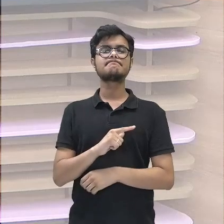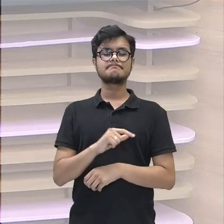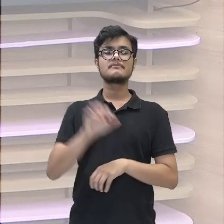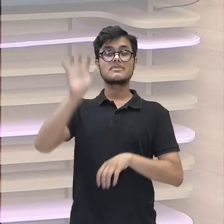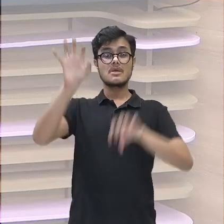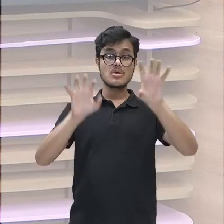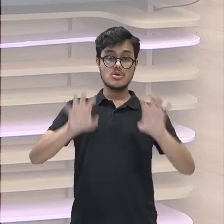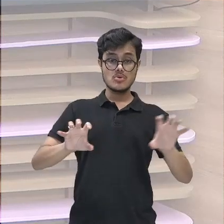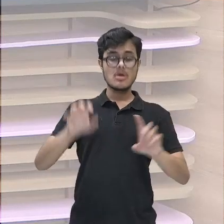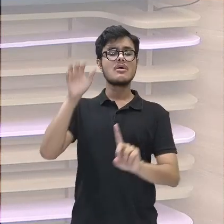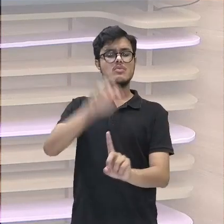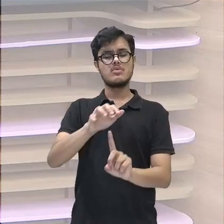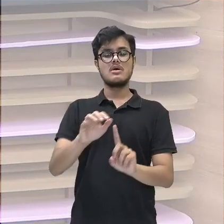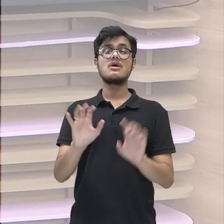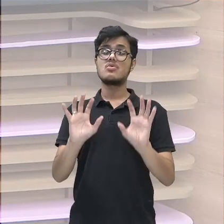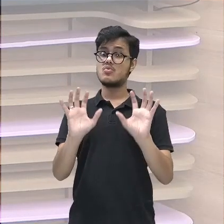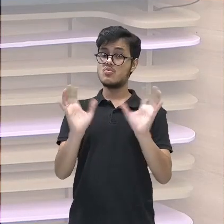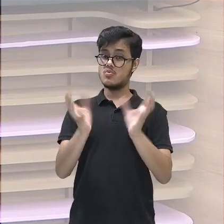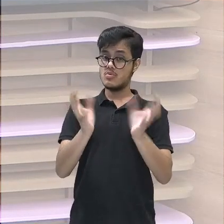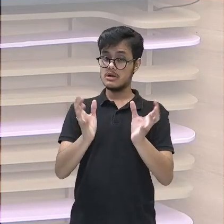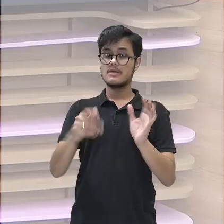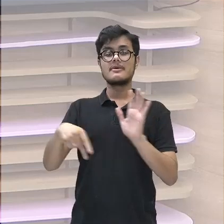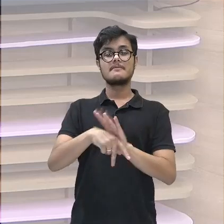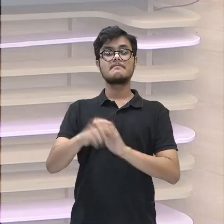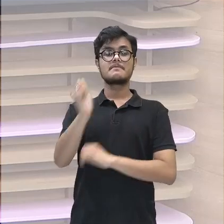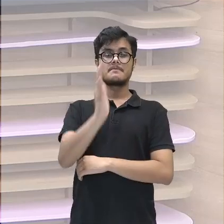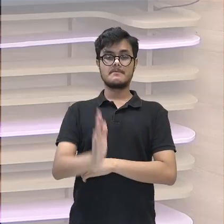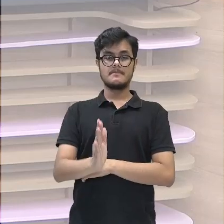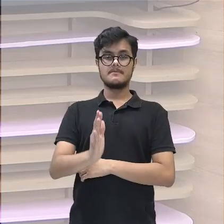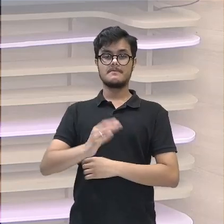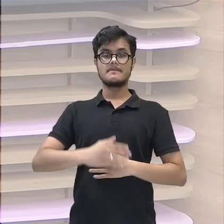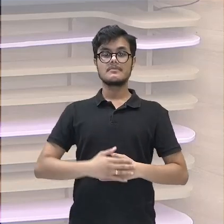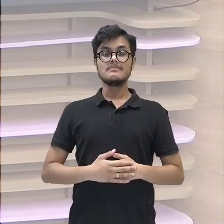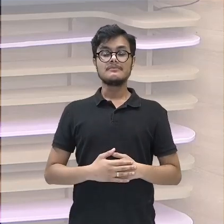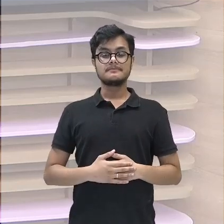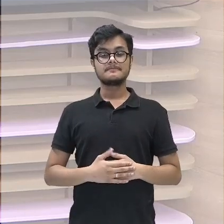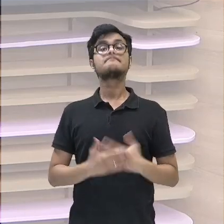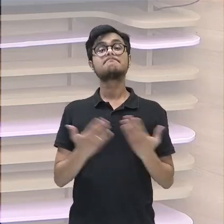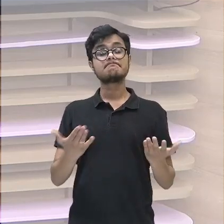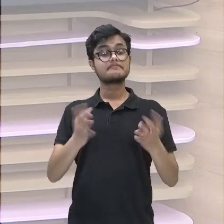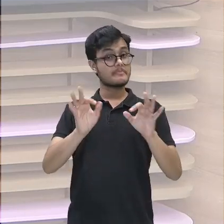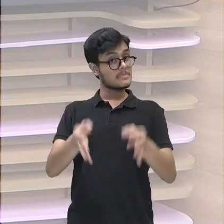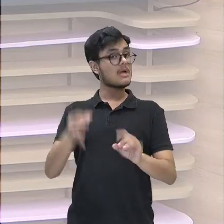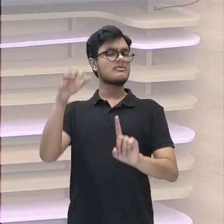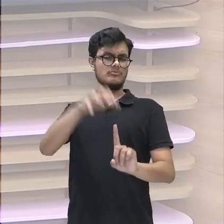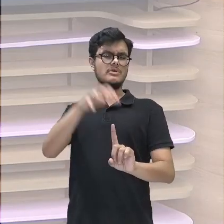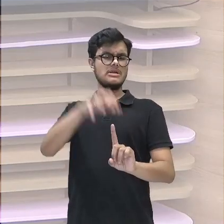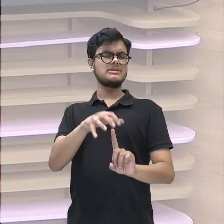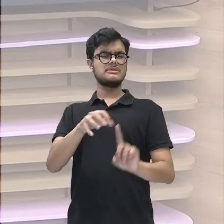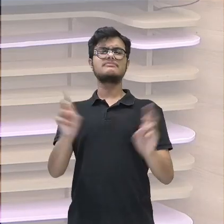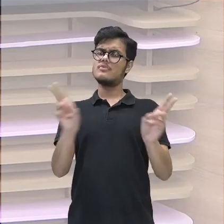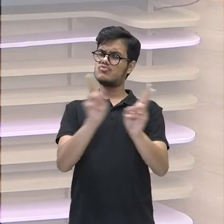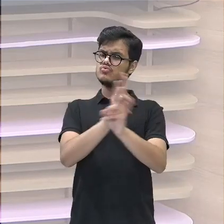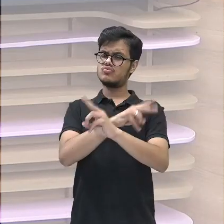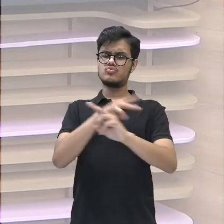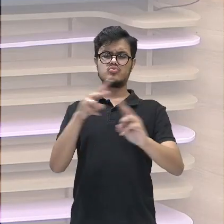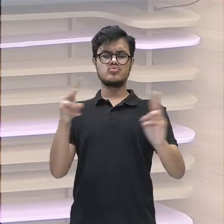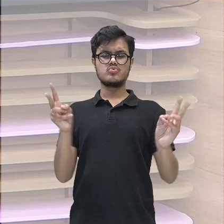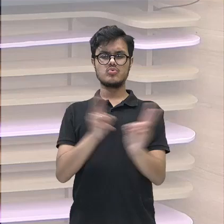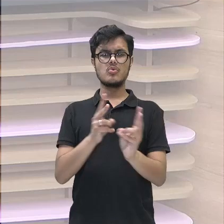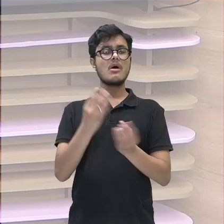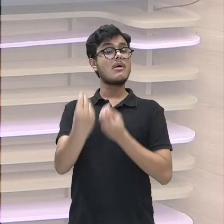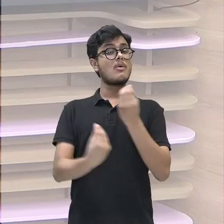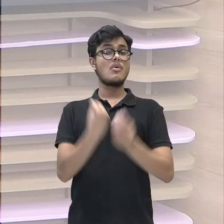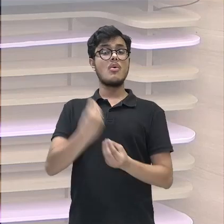irão influenciar nos tipos de clima do território brasileiro. Elas vão influenciar nas condições